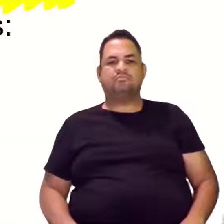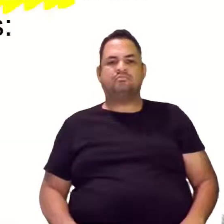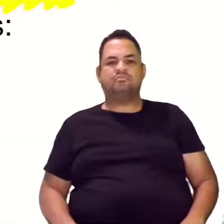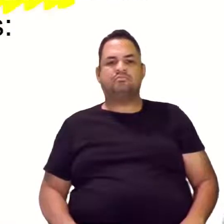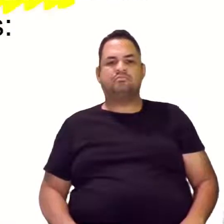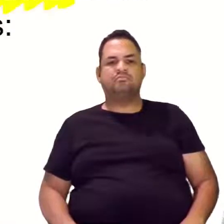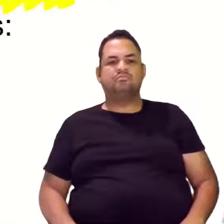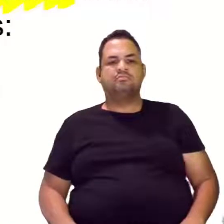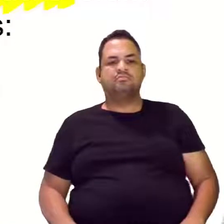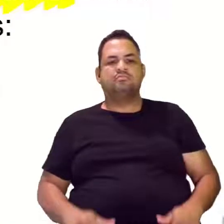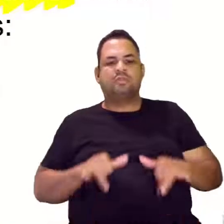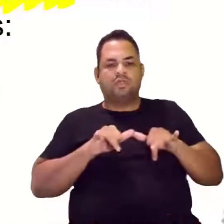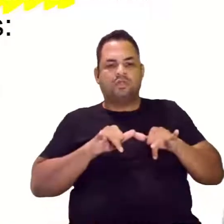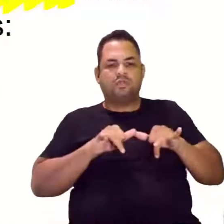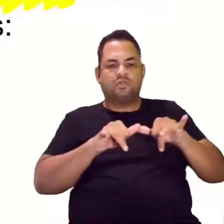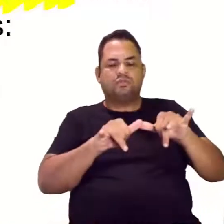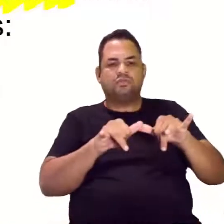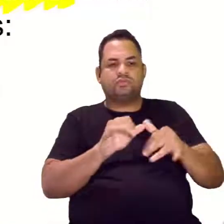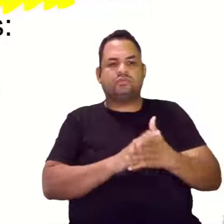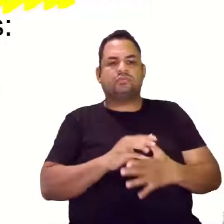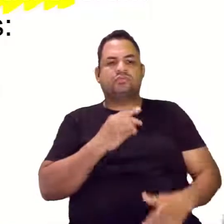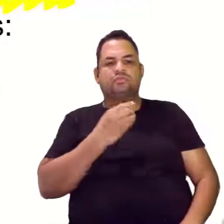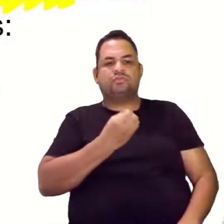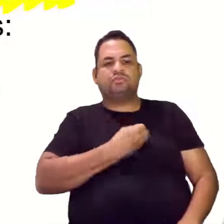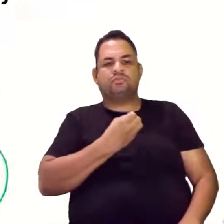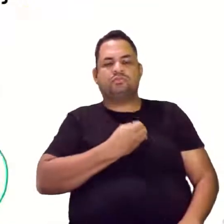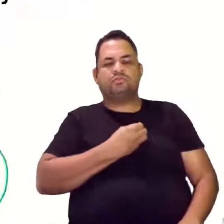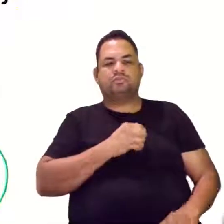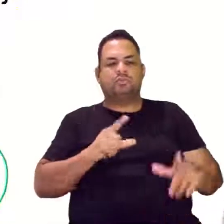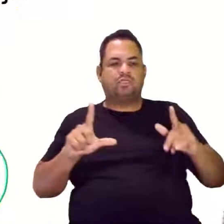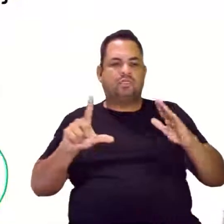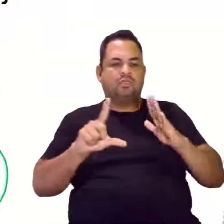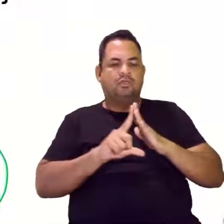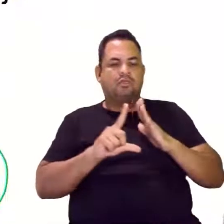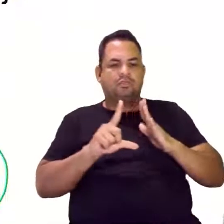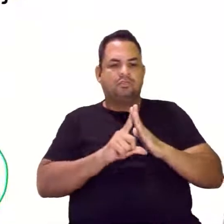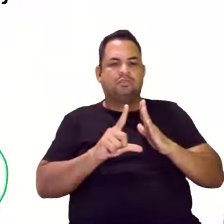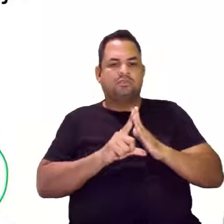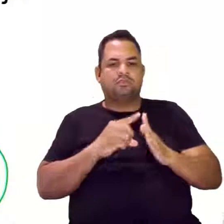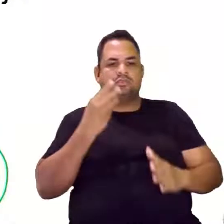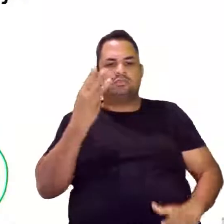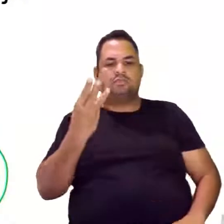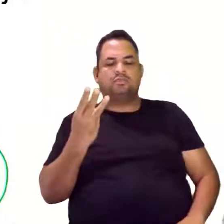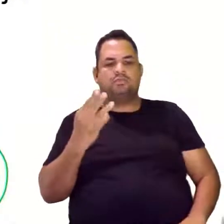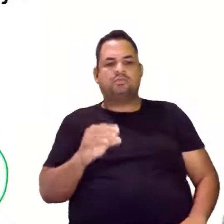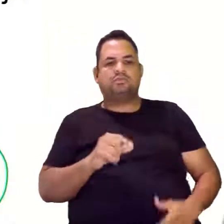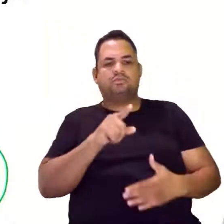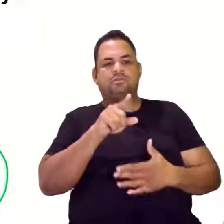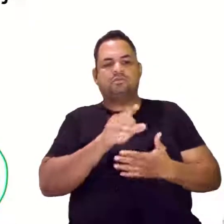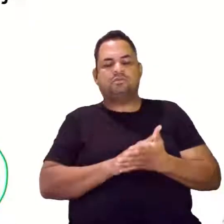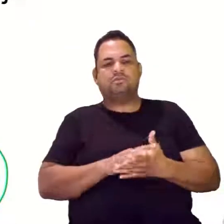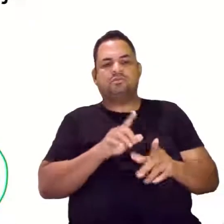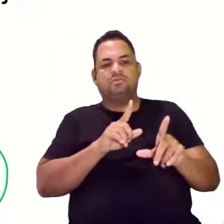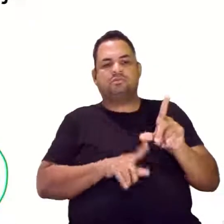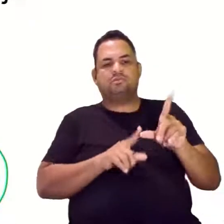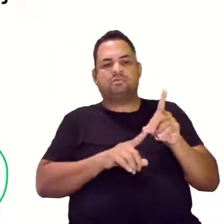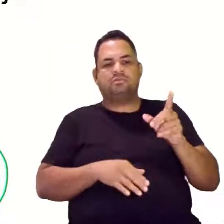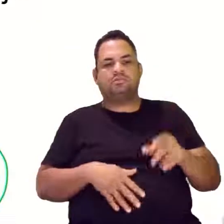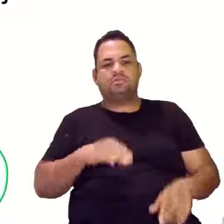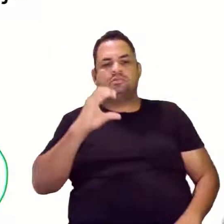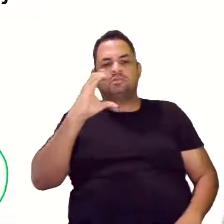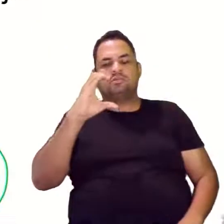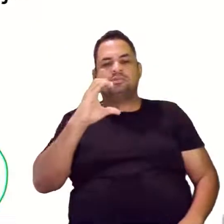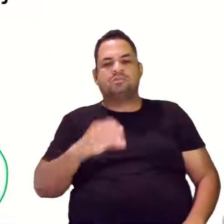nosso supermercado 3, a nossa loja 3, quer dizer. Isso. Nossa loja 3, alternativa, letra